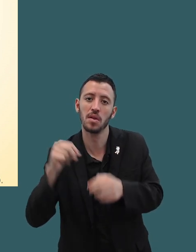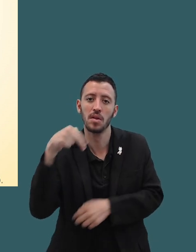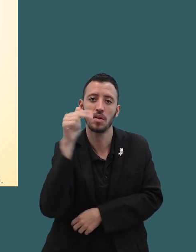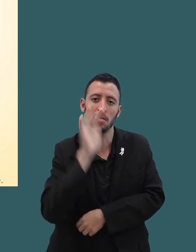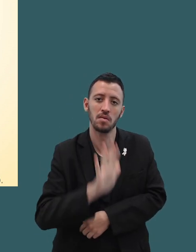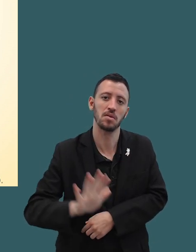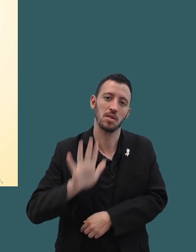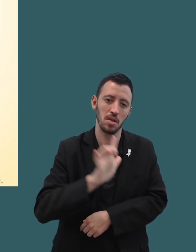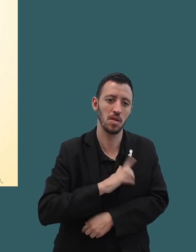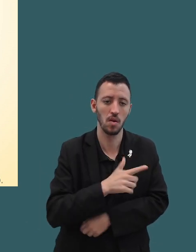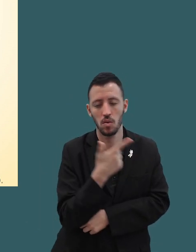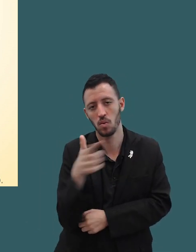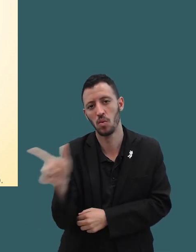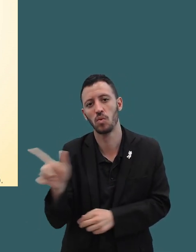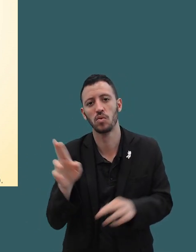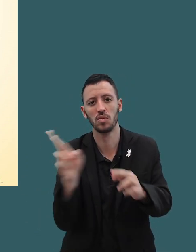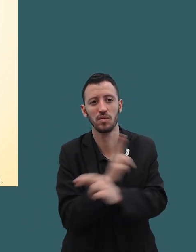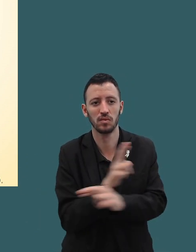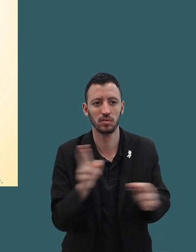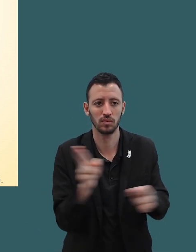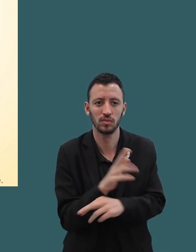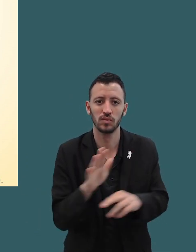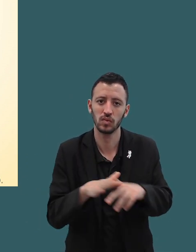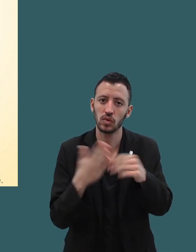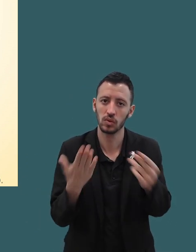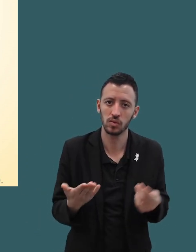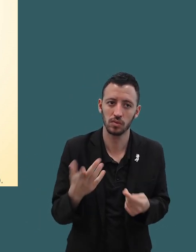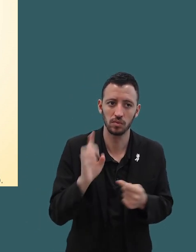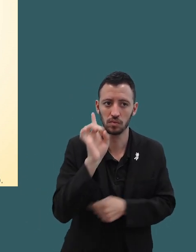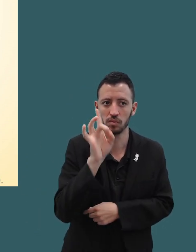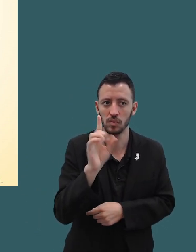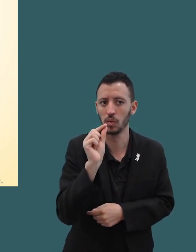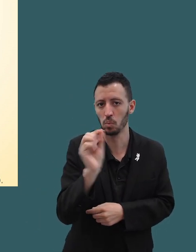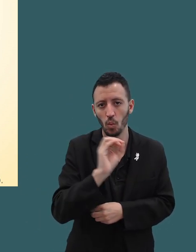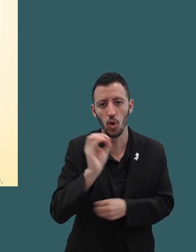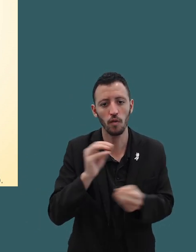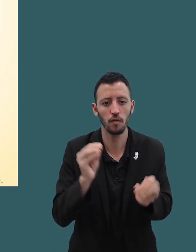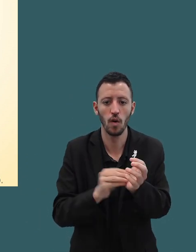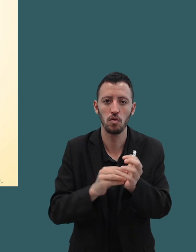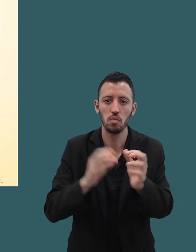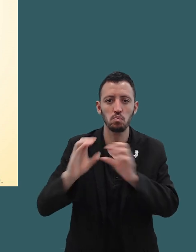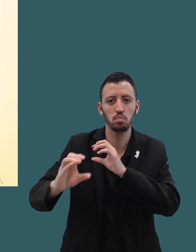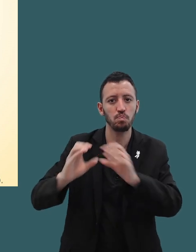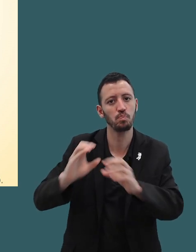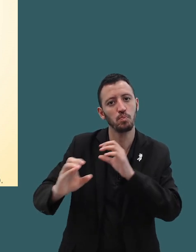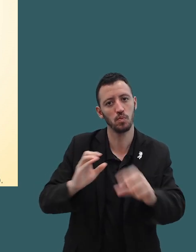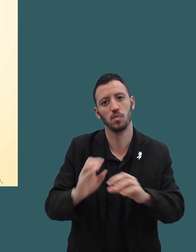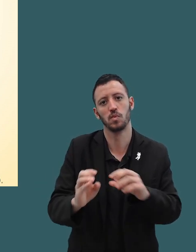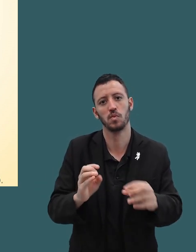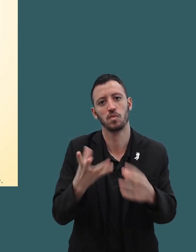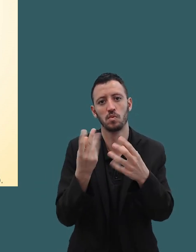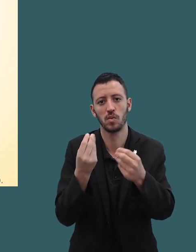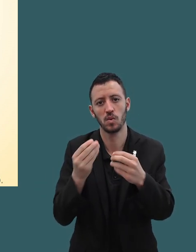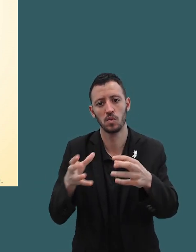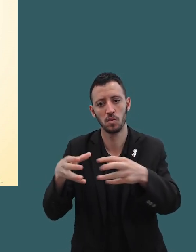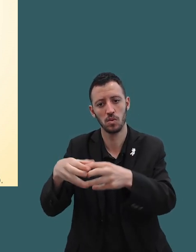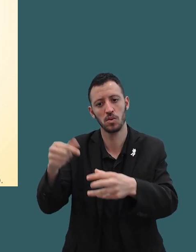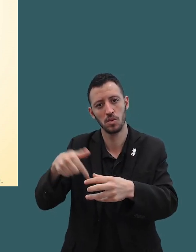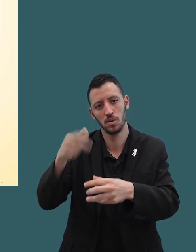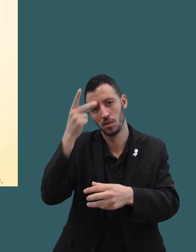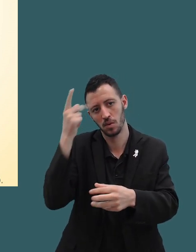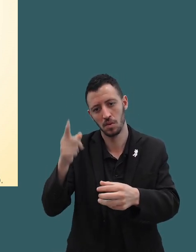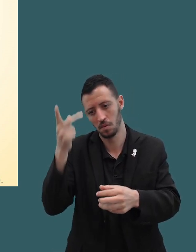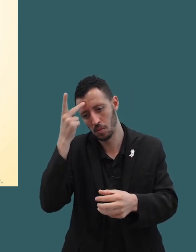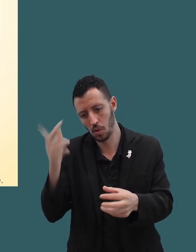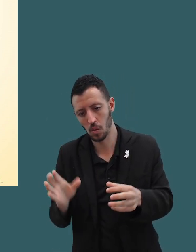uma outra rede. Então, essas redes, elas não se comunicavam muito entre si, apesar delas